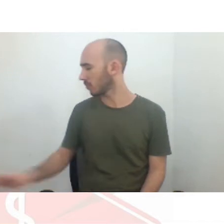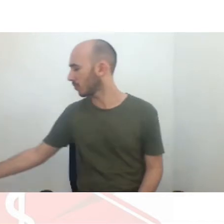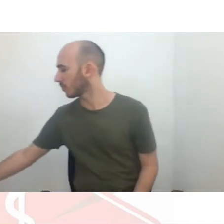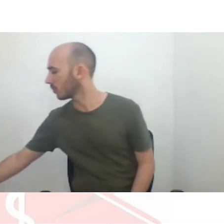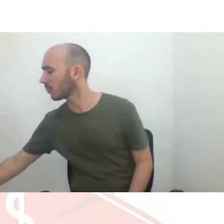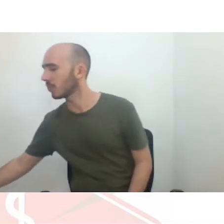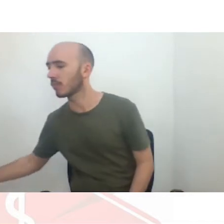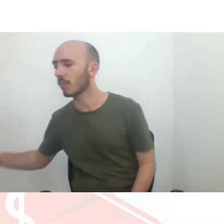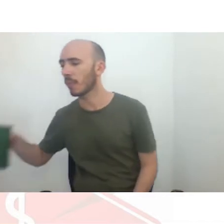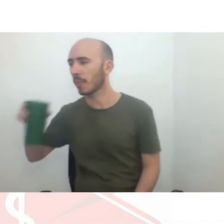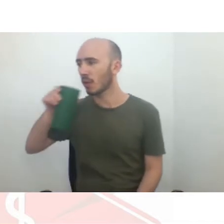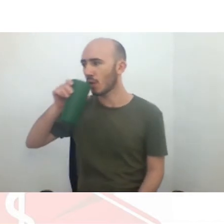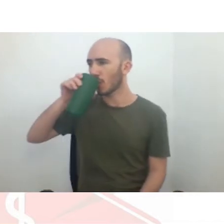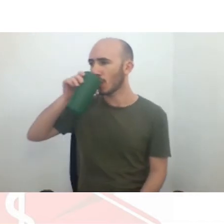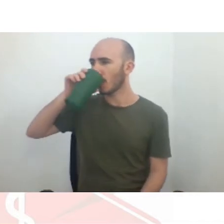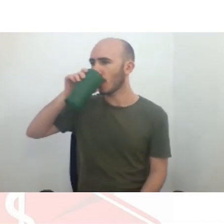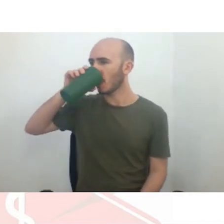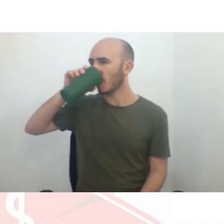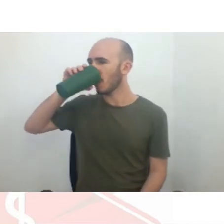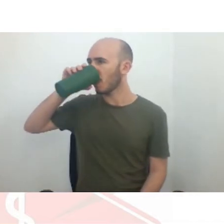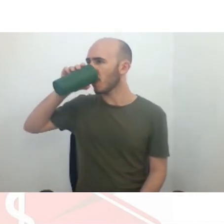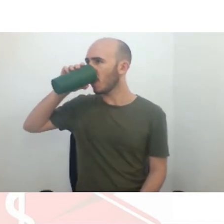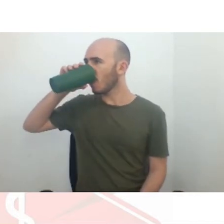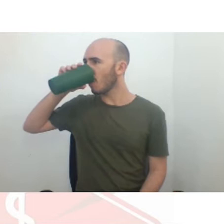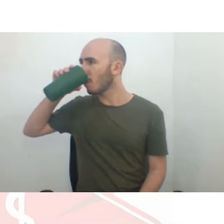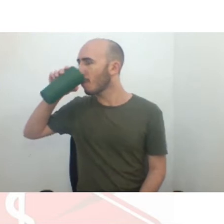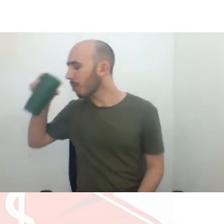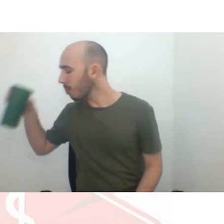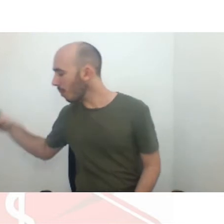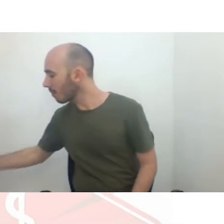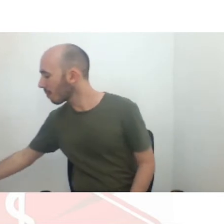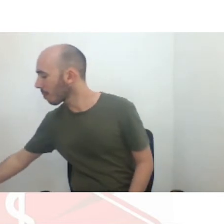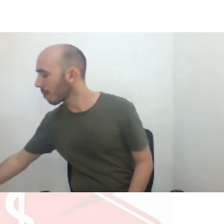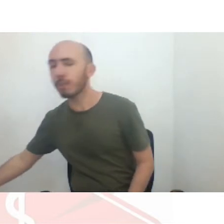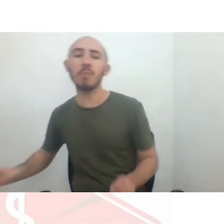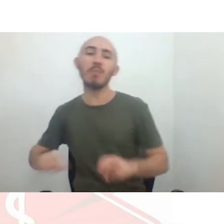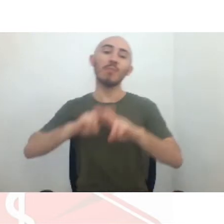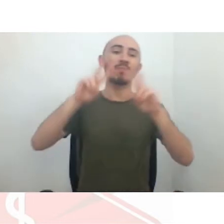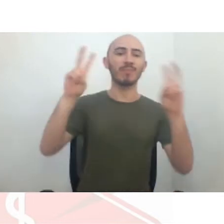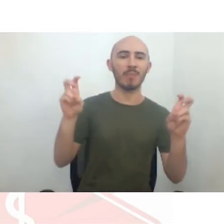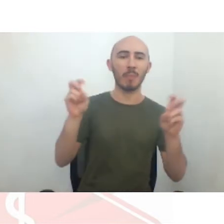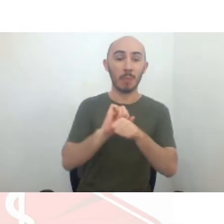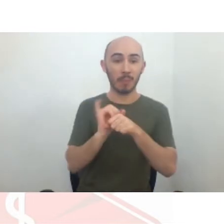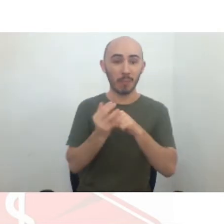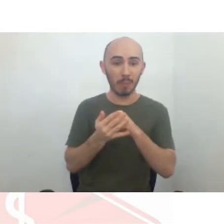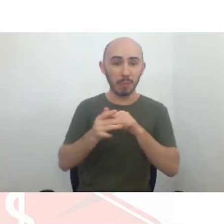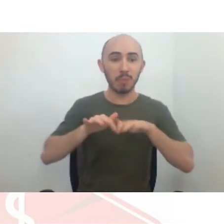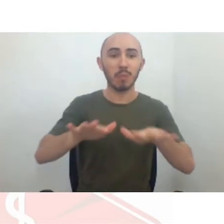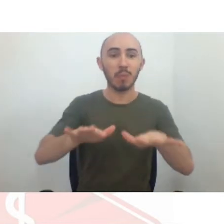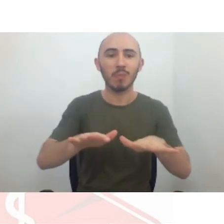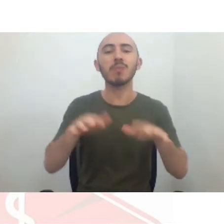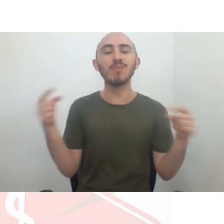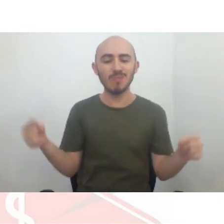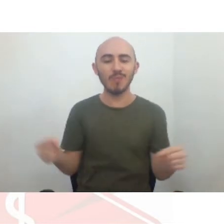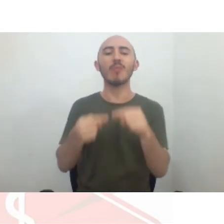Pois é, né? Esse tema de coronavírus, no contexto atual, não poderia faltar num simpósio de urgência e emergência, né? Foi muito